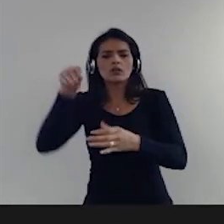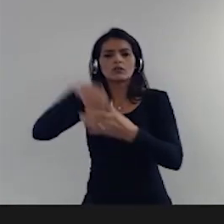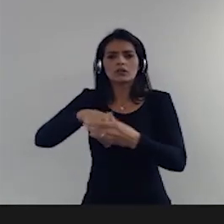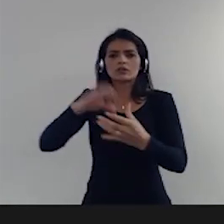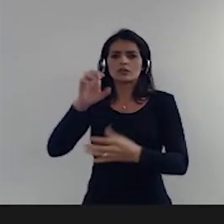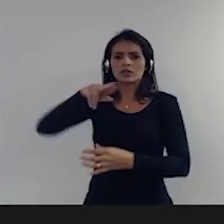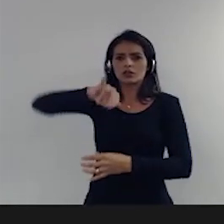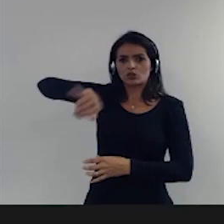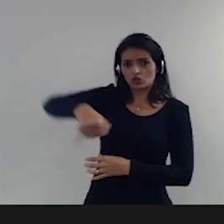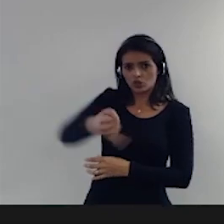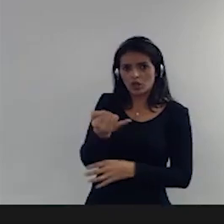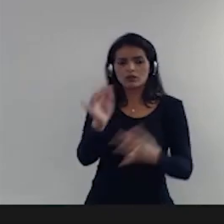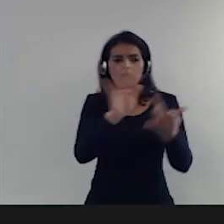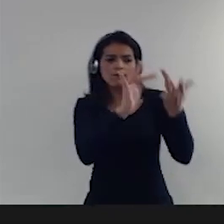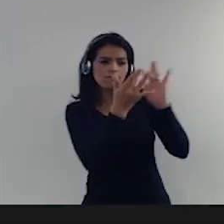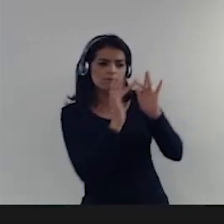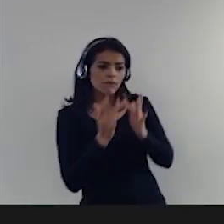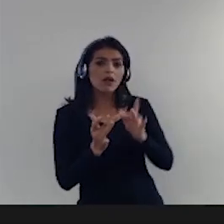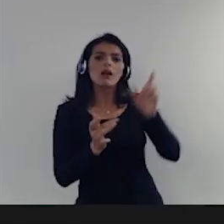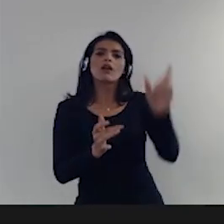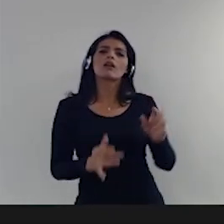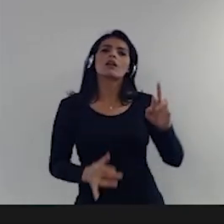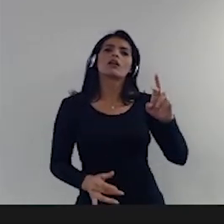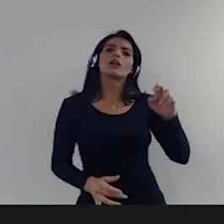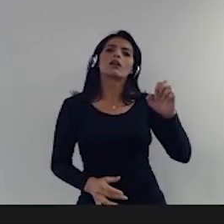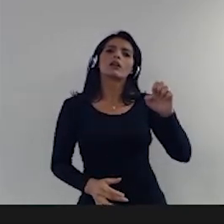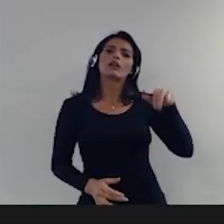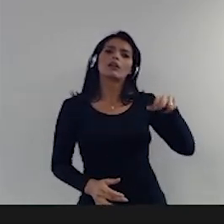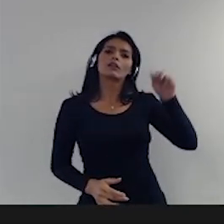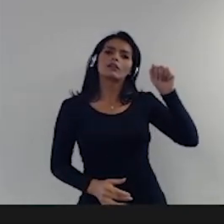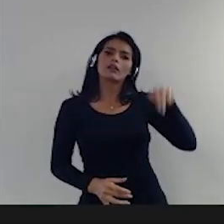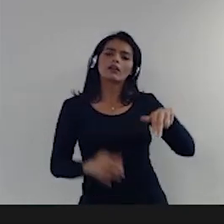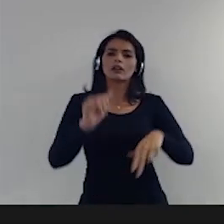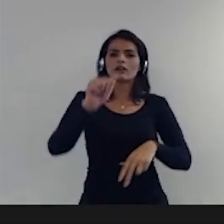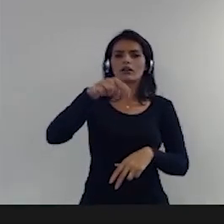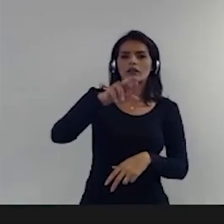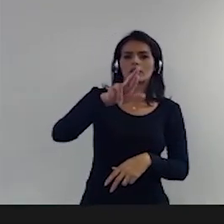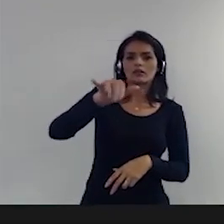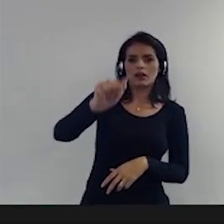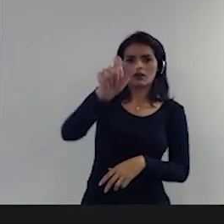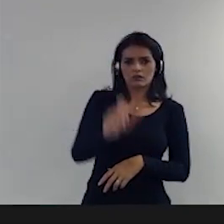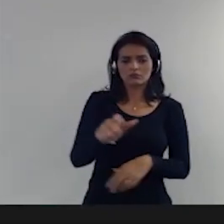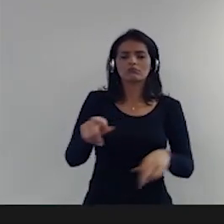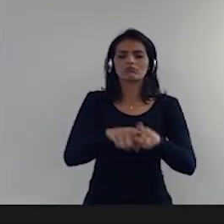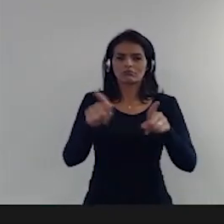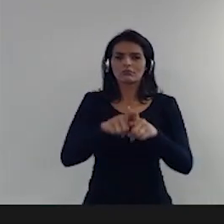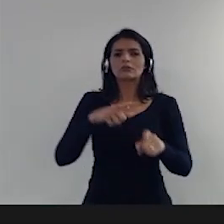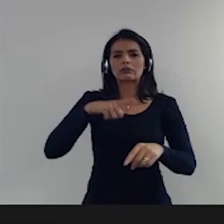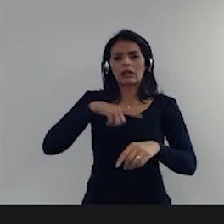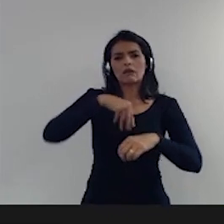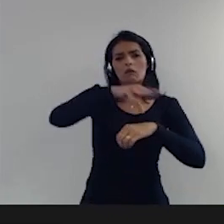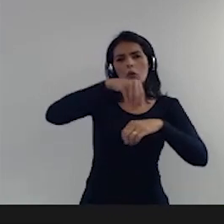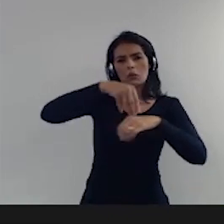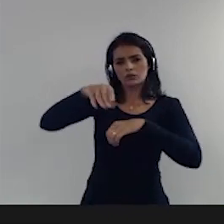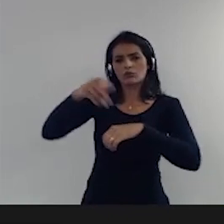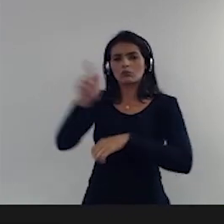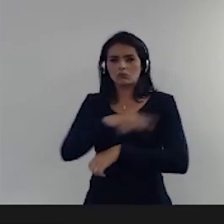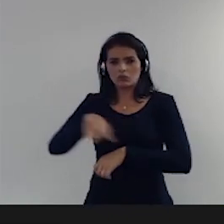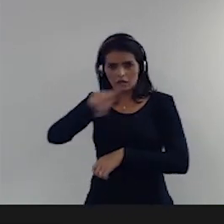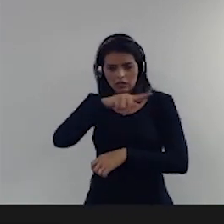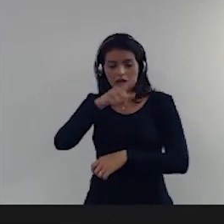outras instituições. Eu sei que o doutor Renan e talvez a doutora Andréa tenham alguns elementos, porque certamente